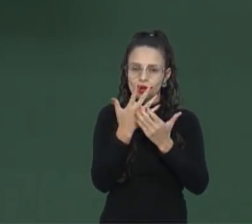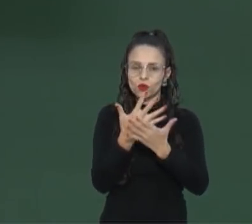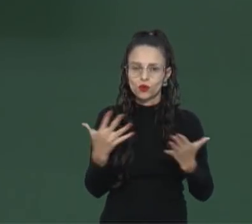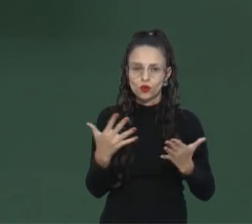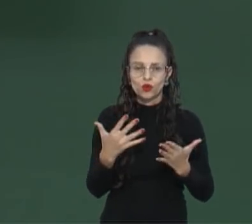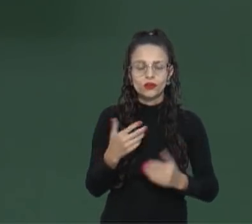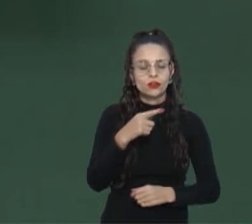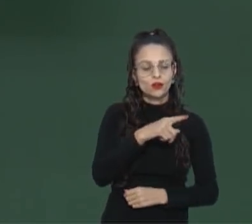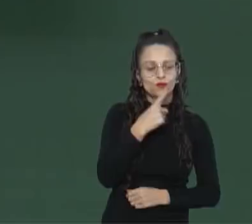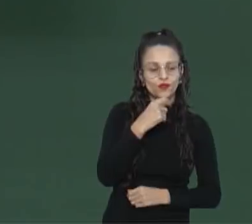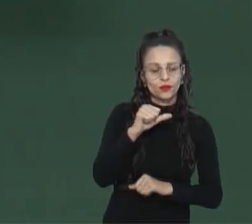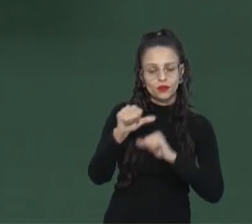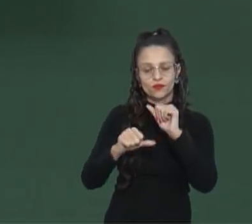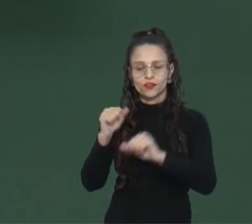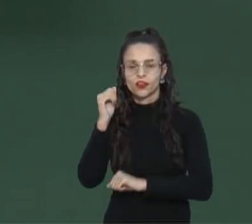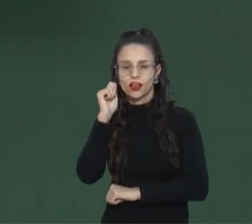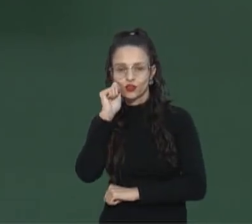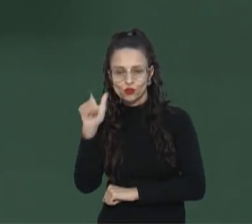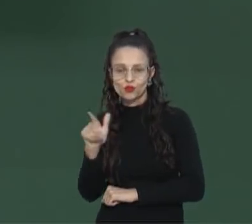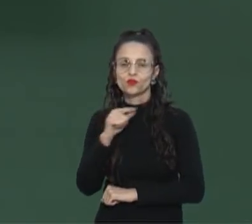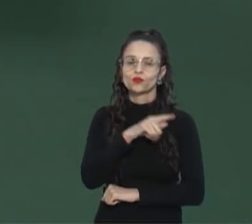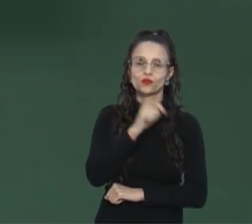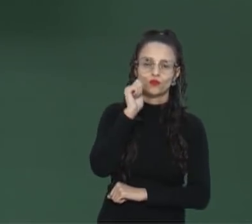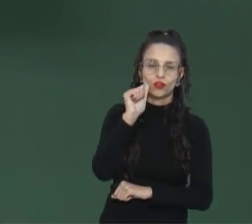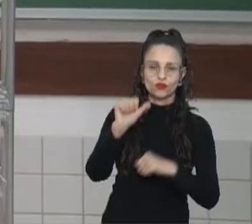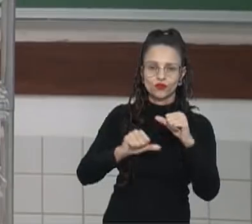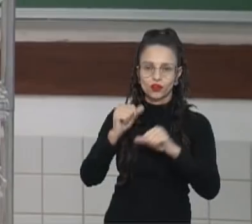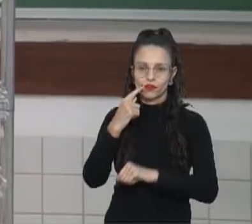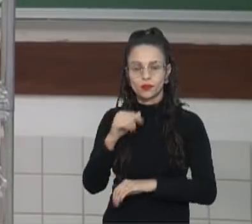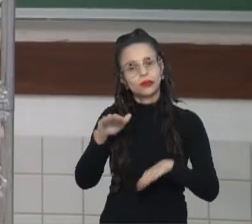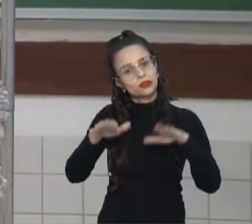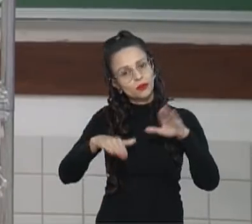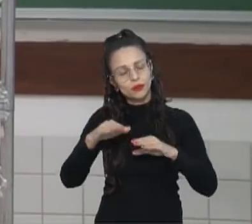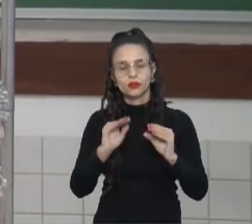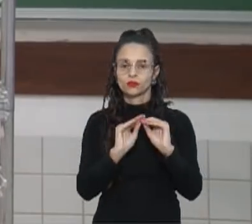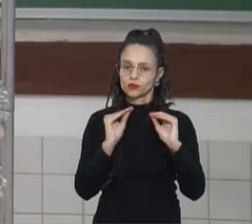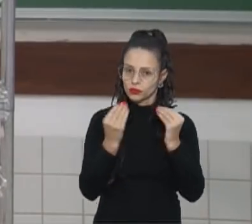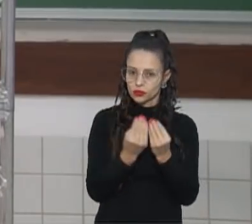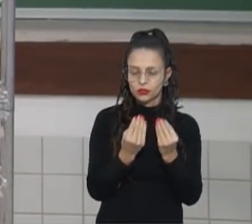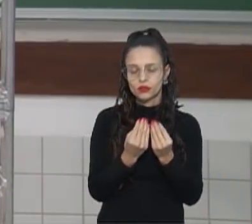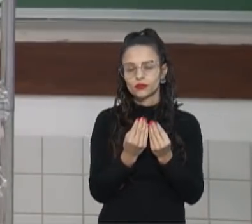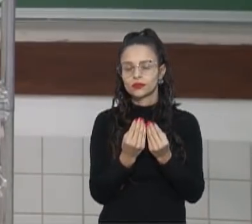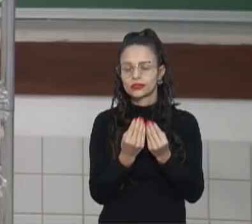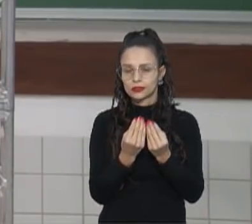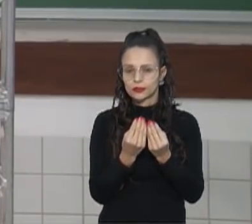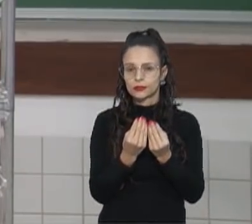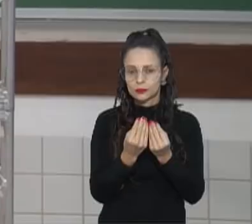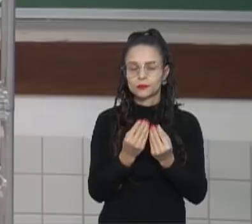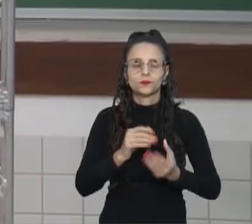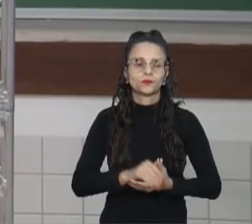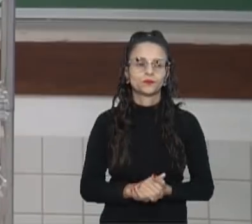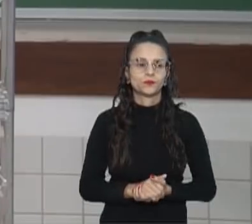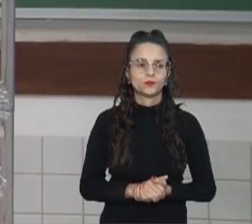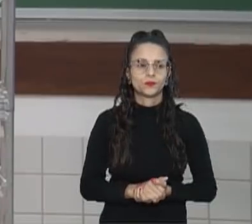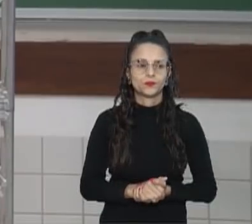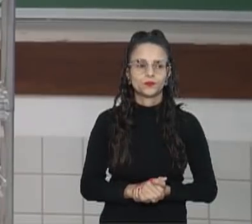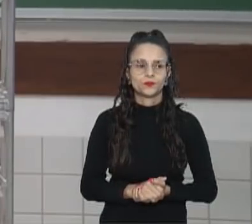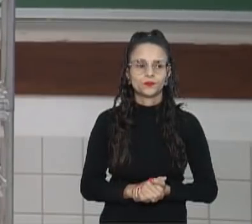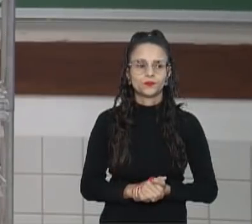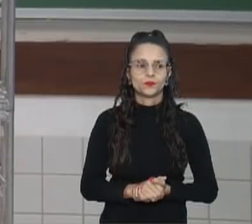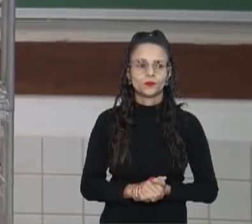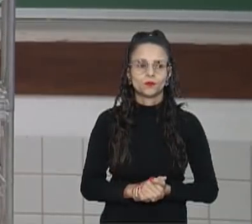fica azul e o azul fica vermelho. Tudo depende da substância da qual estivermos trabalhando.